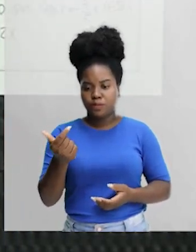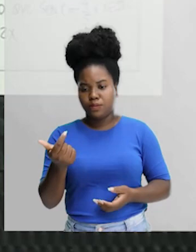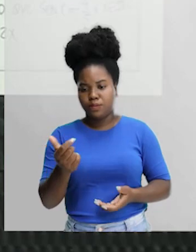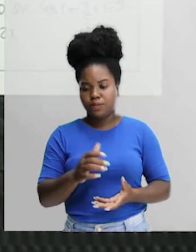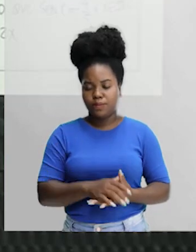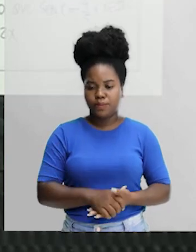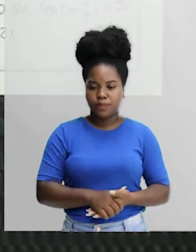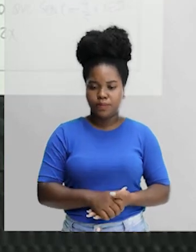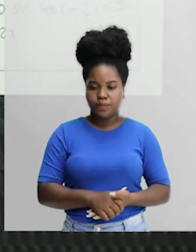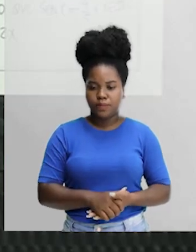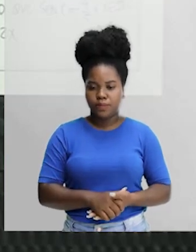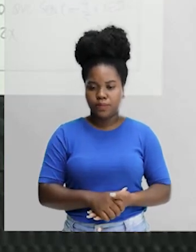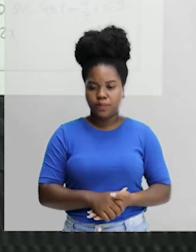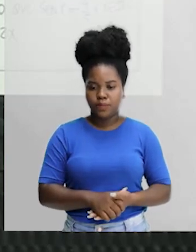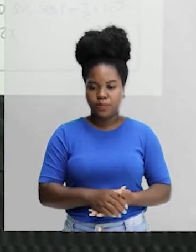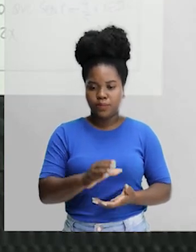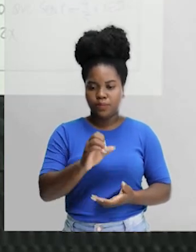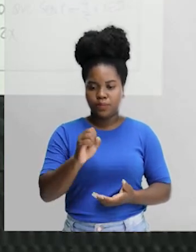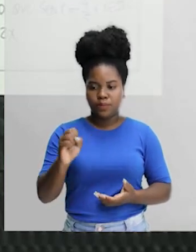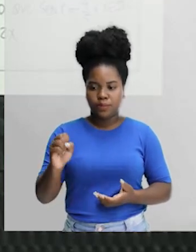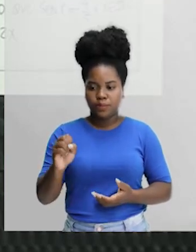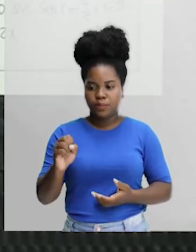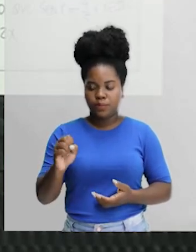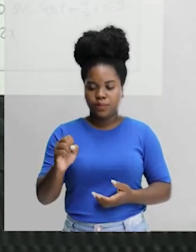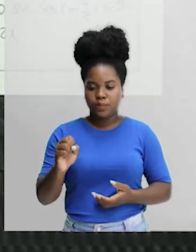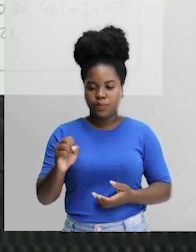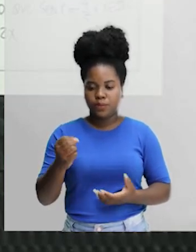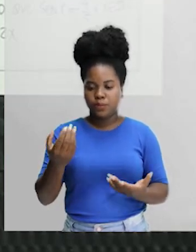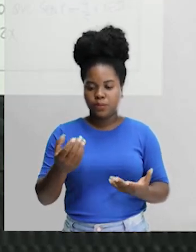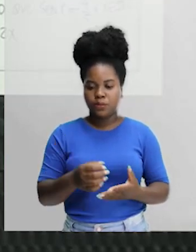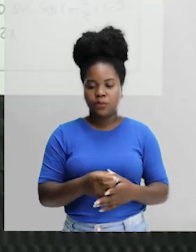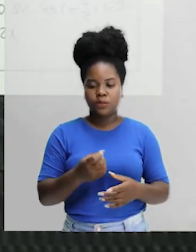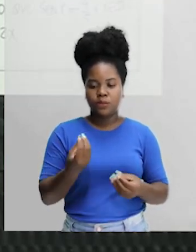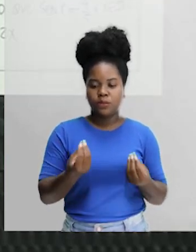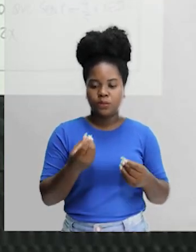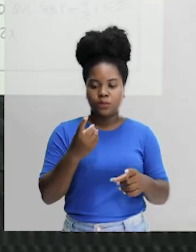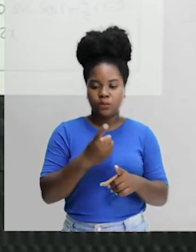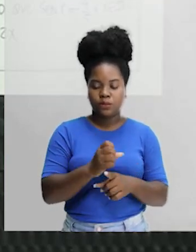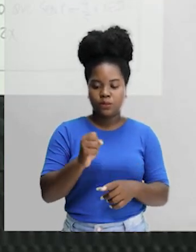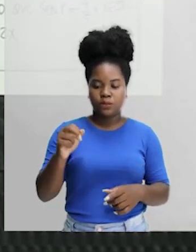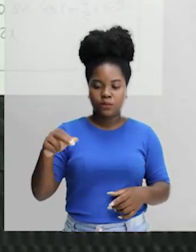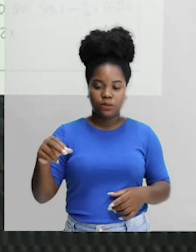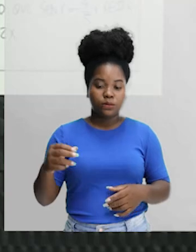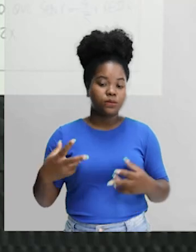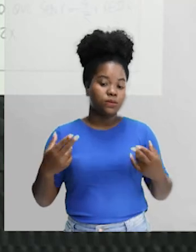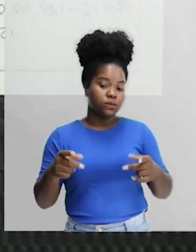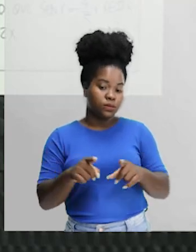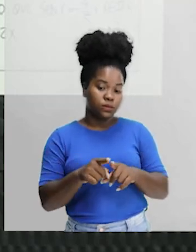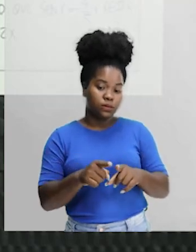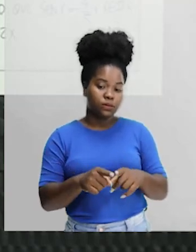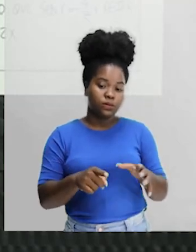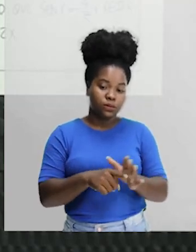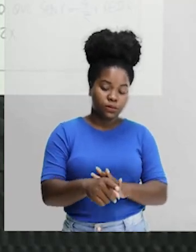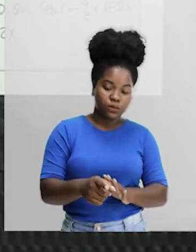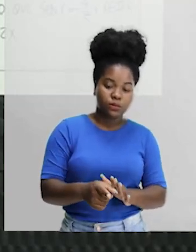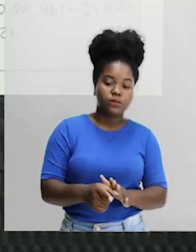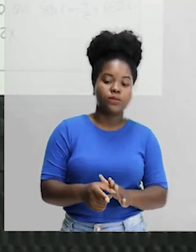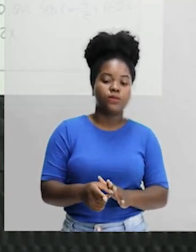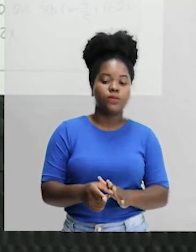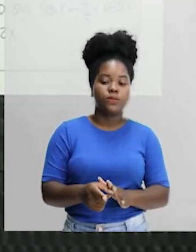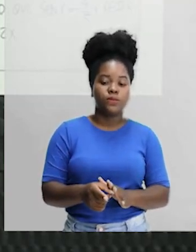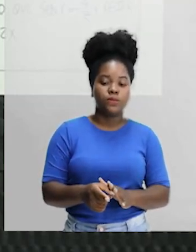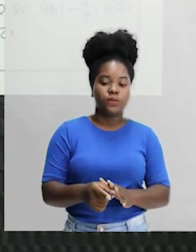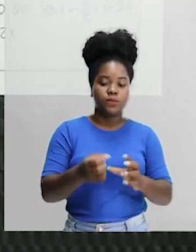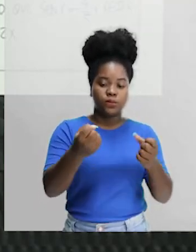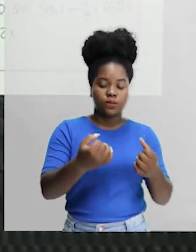aí, no caso, o cosseno. Como é que eu faço para encontrar o seno? Da mesma forma que eu fiz na questão anterior. Toda vez que a gente dá